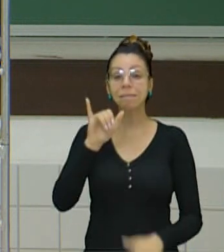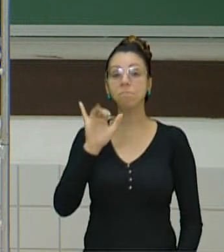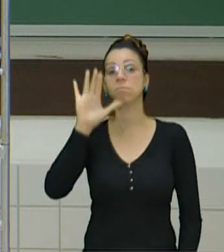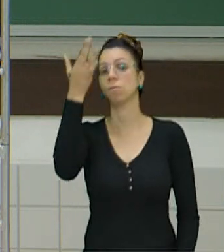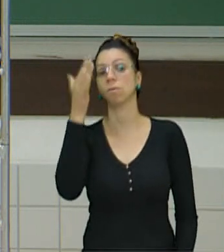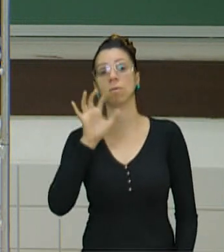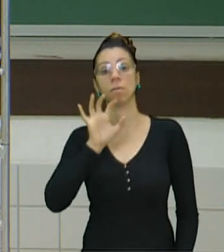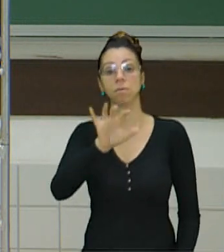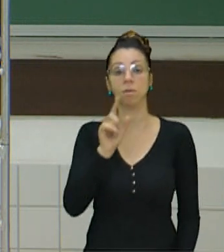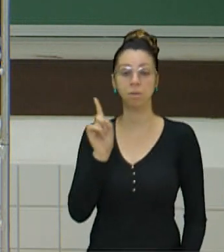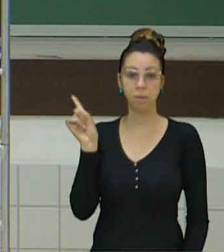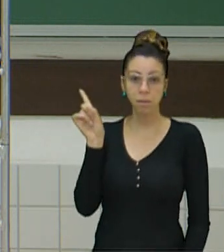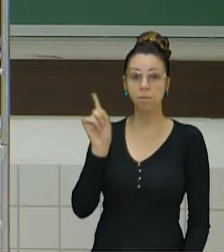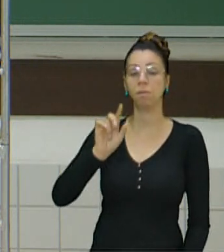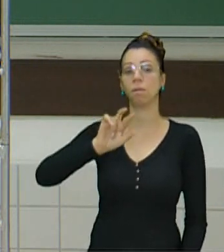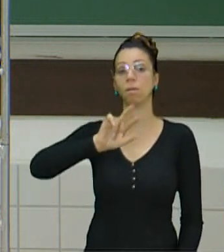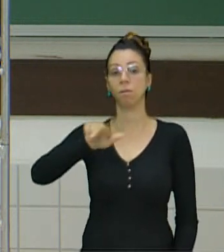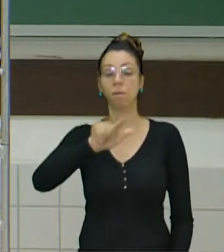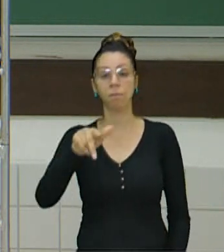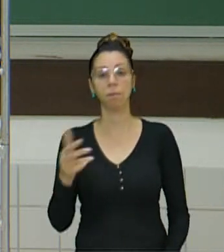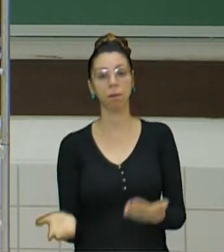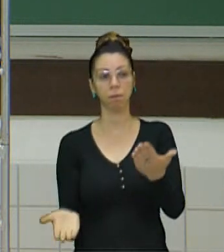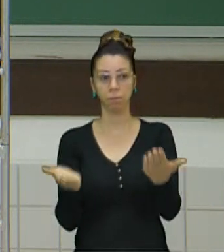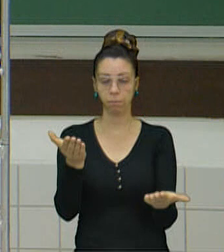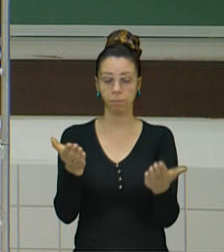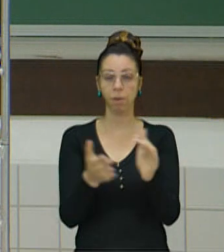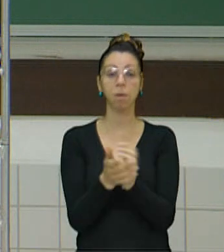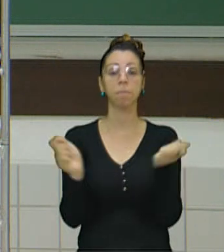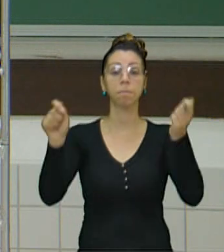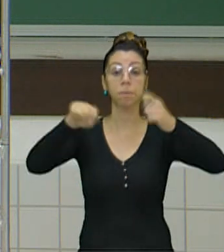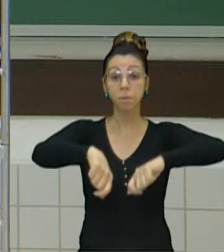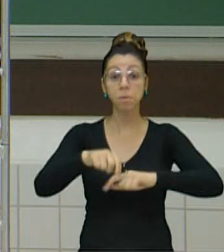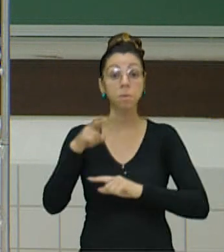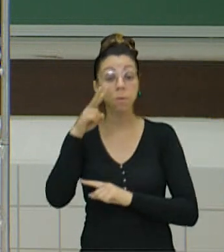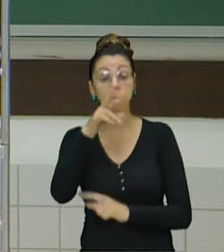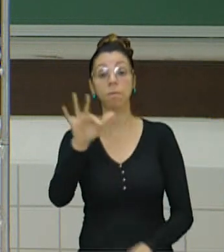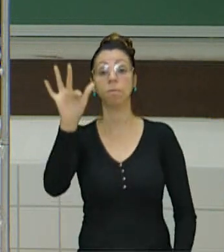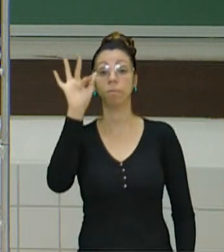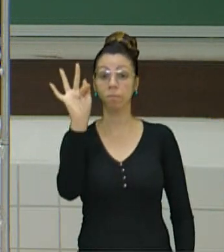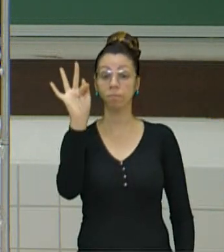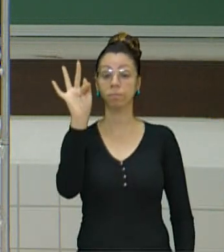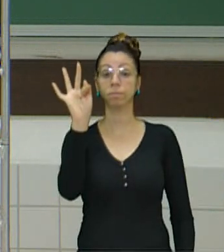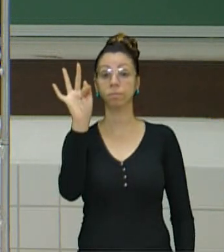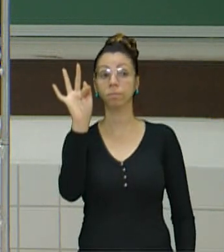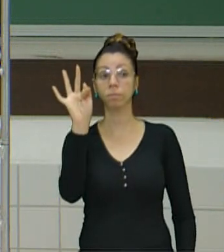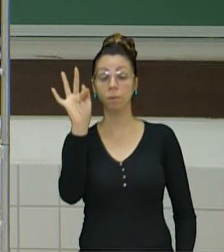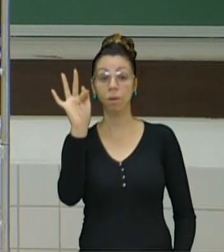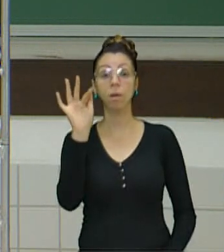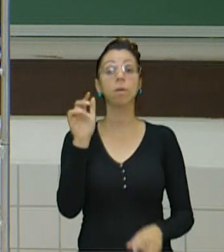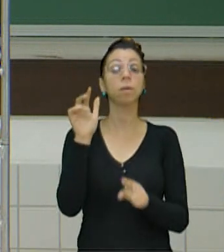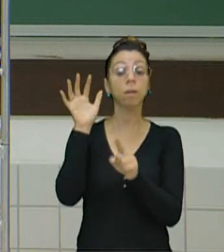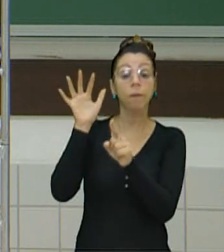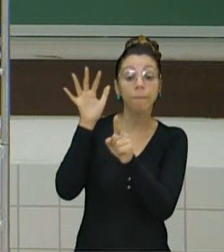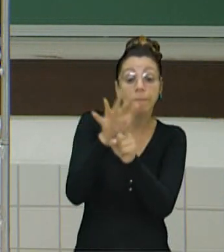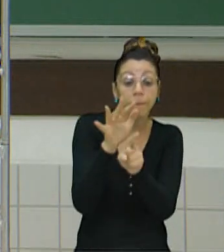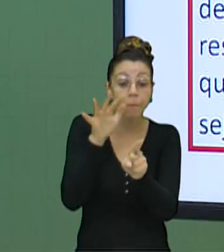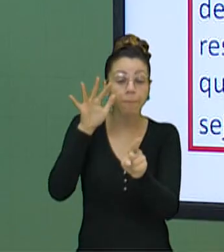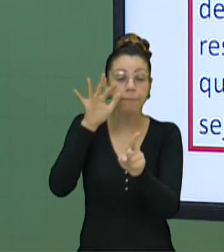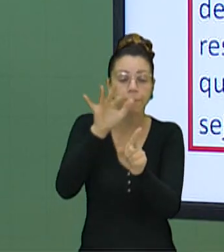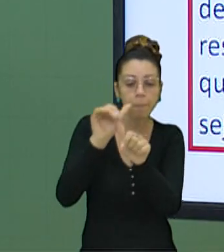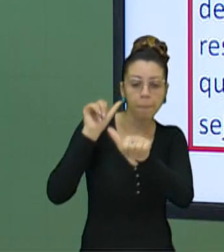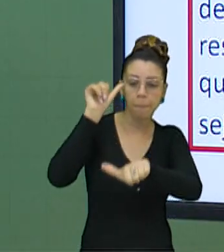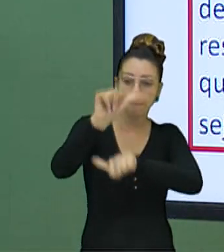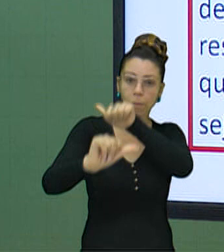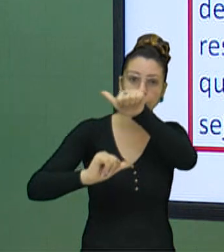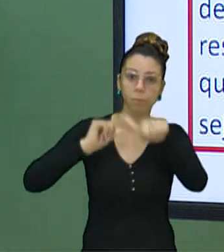precisa de uma força, certo? E essa força, ela está, nesse caso, causando uma mudança na sua